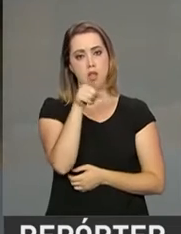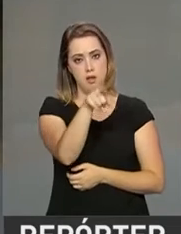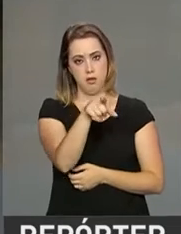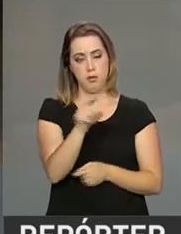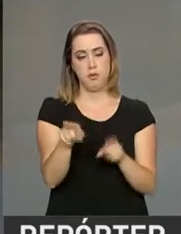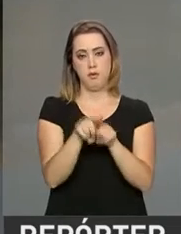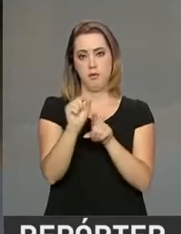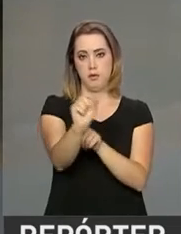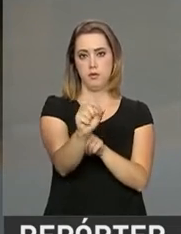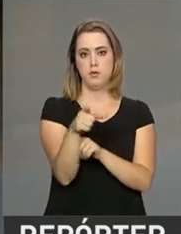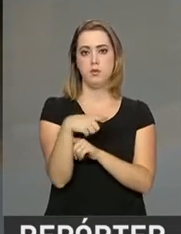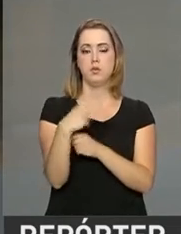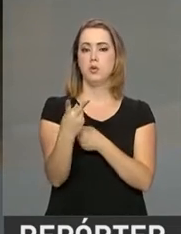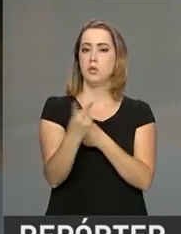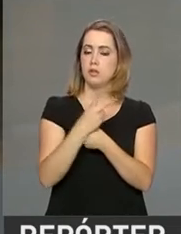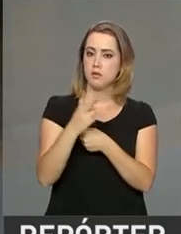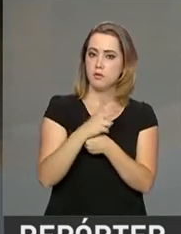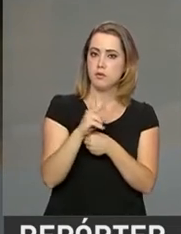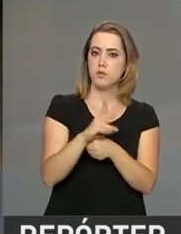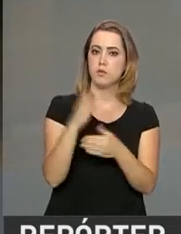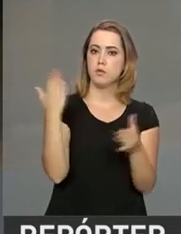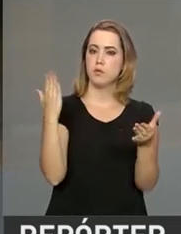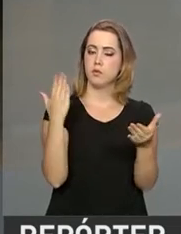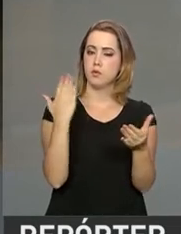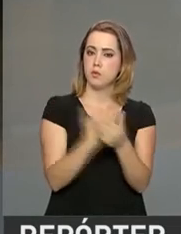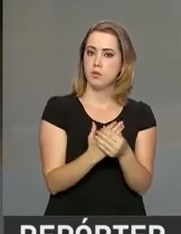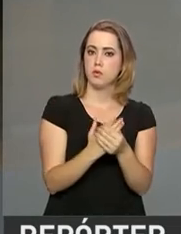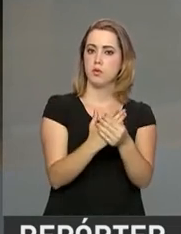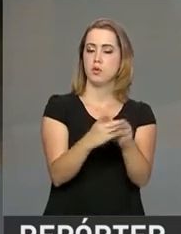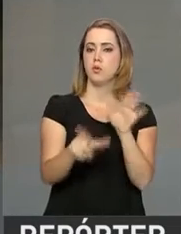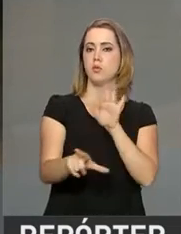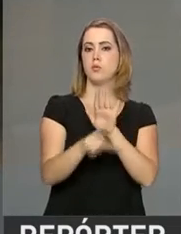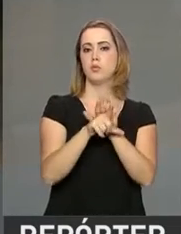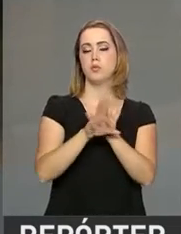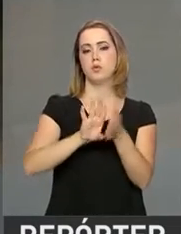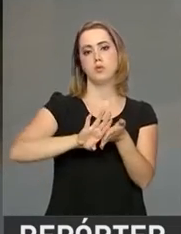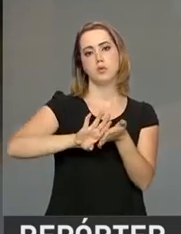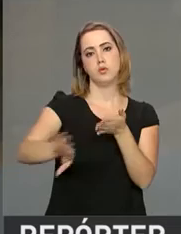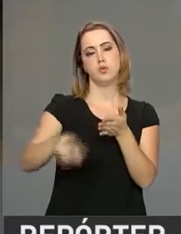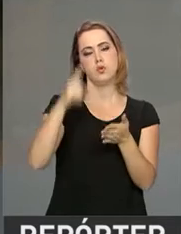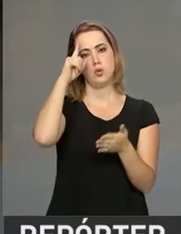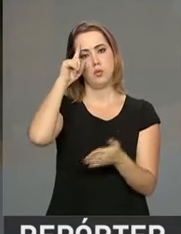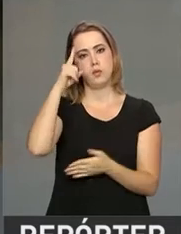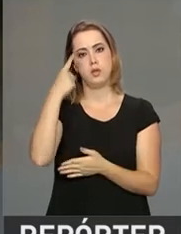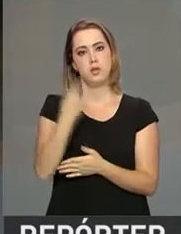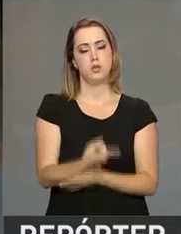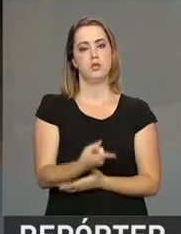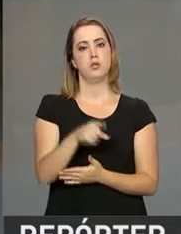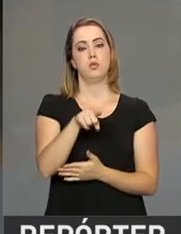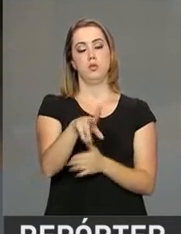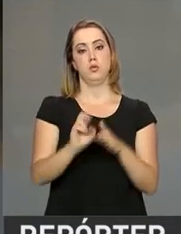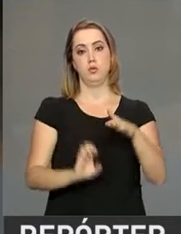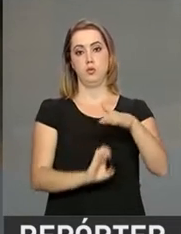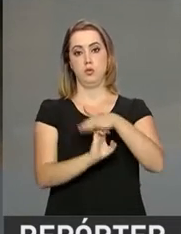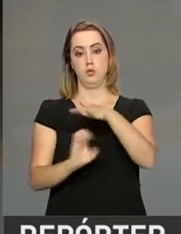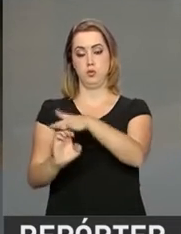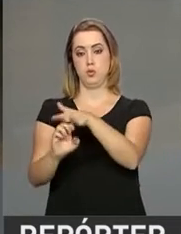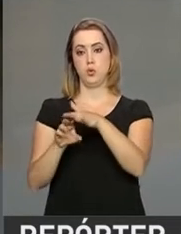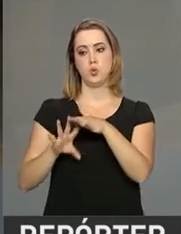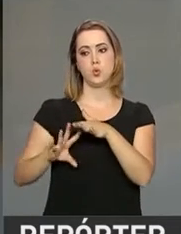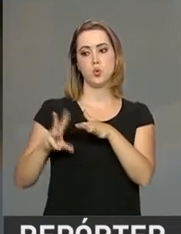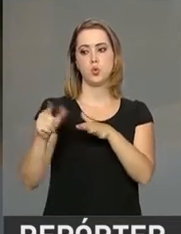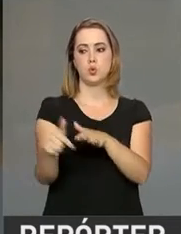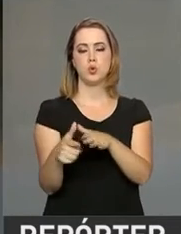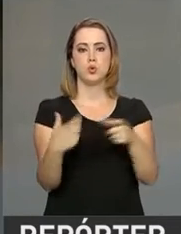lei que está tramitando na Câmara dos Deputados e retira a obrigatoriedade da Petrobras de participar na exploração de todos